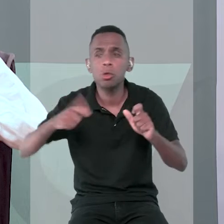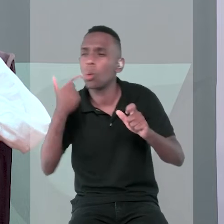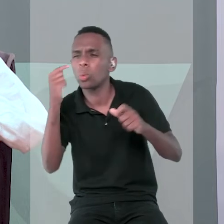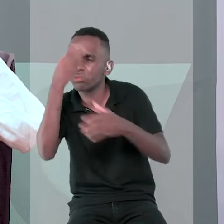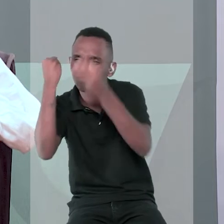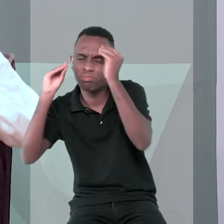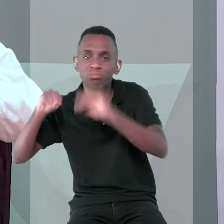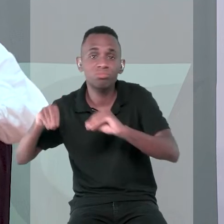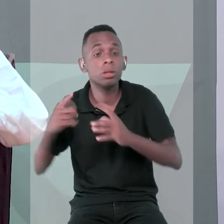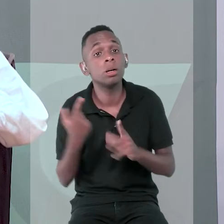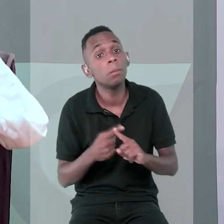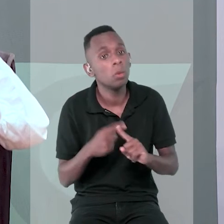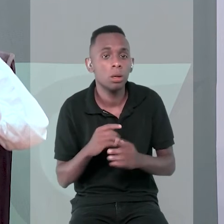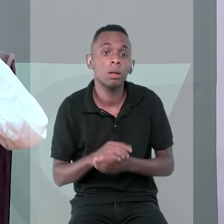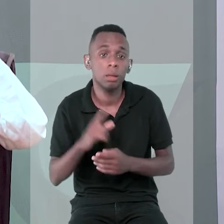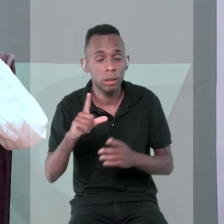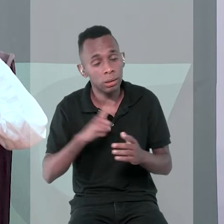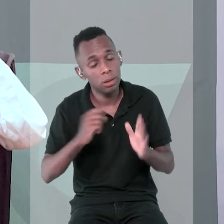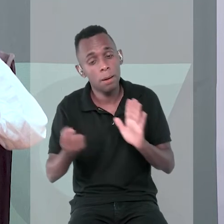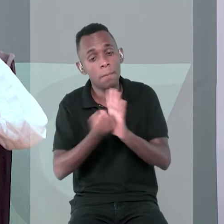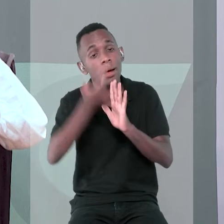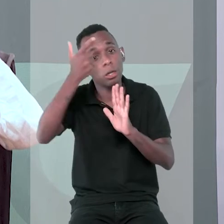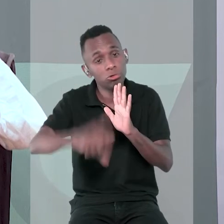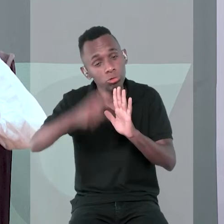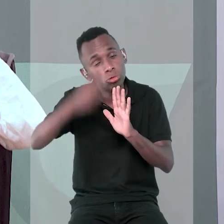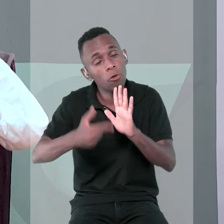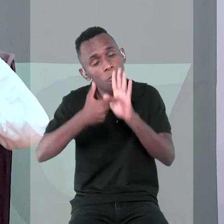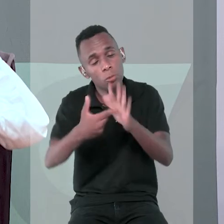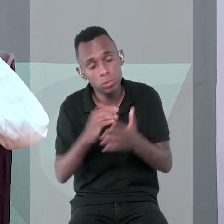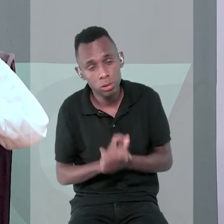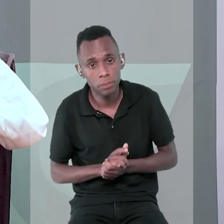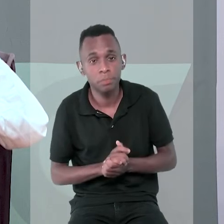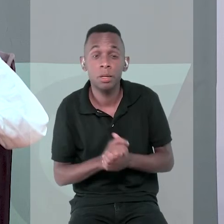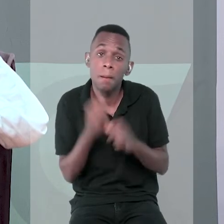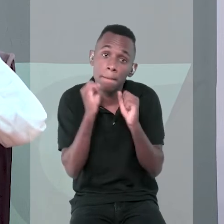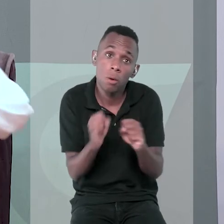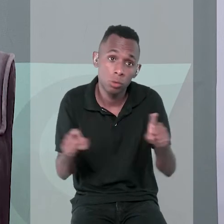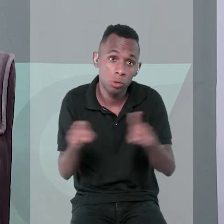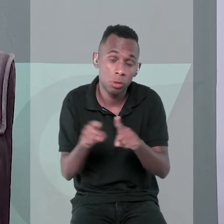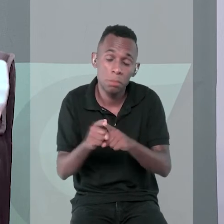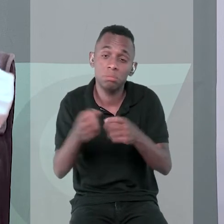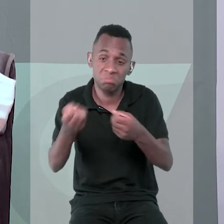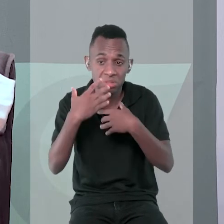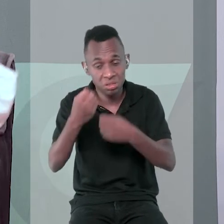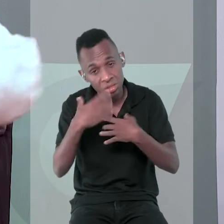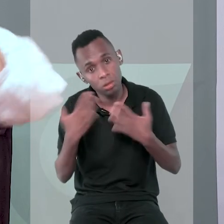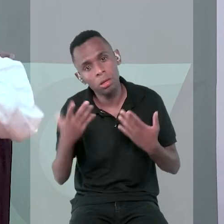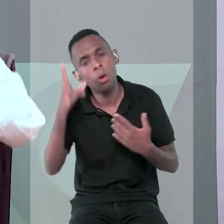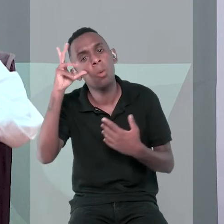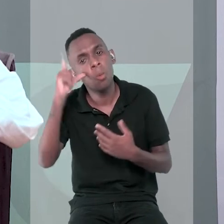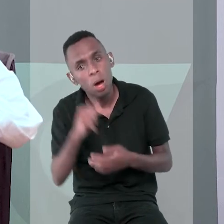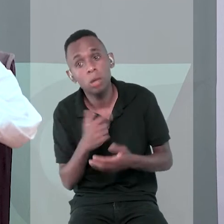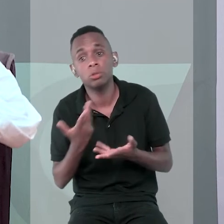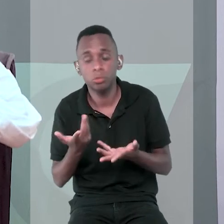outros? Porque eles dizem de algo que está se repetindo de novo. E que podem também nos ensinar. Eu acho